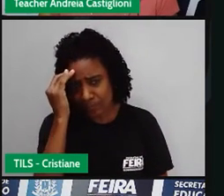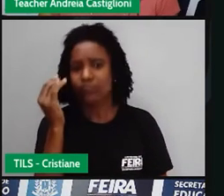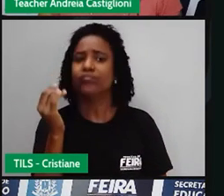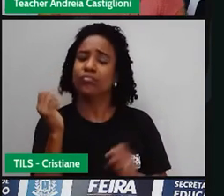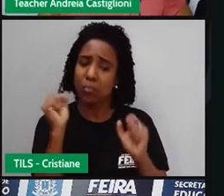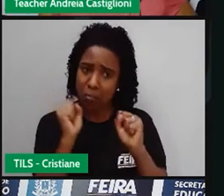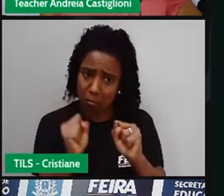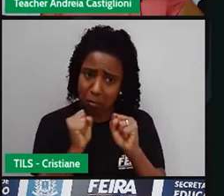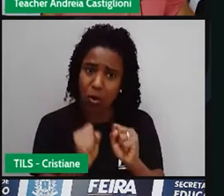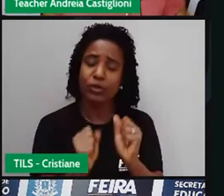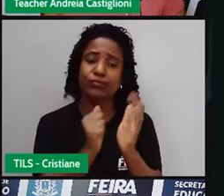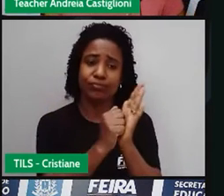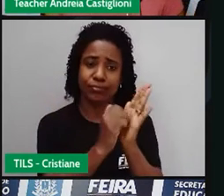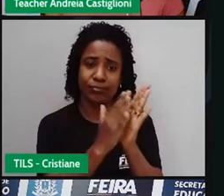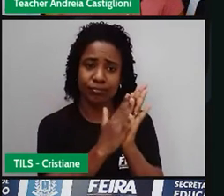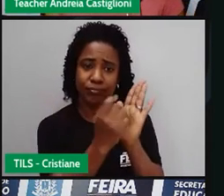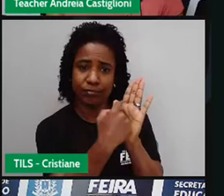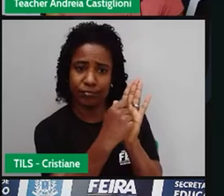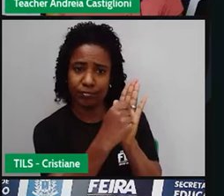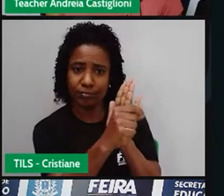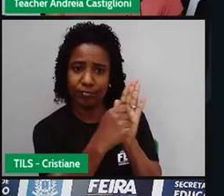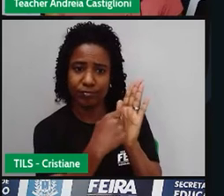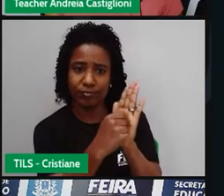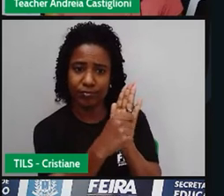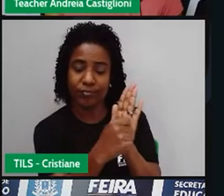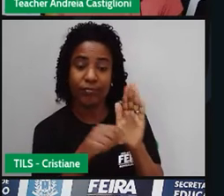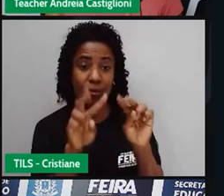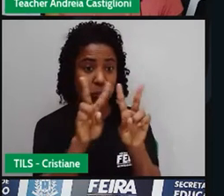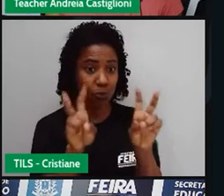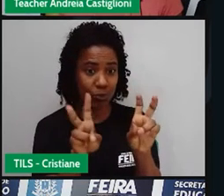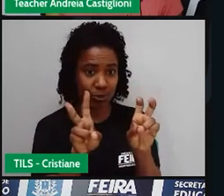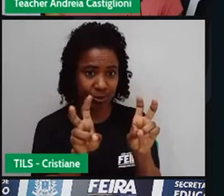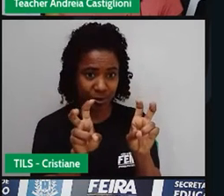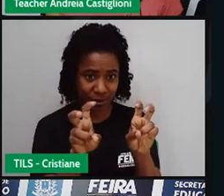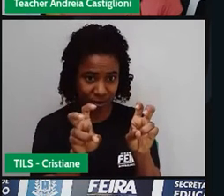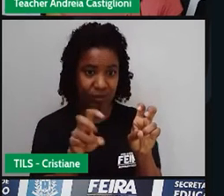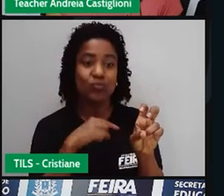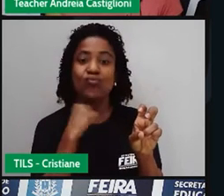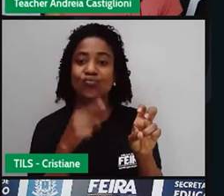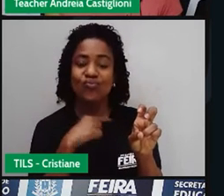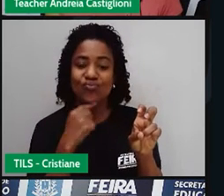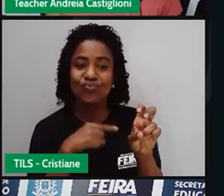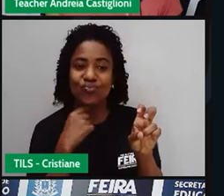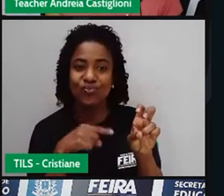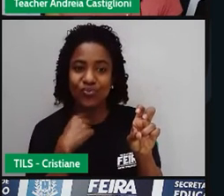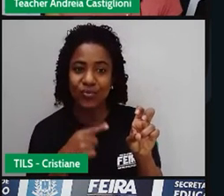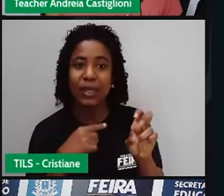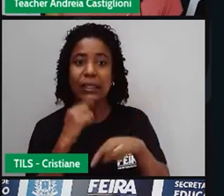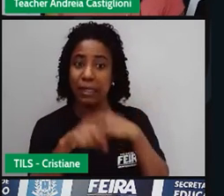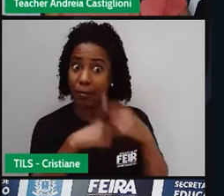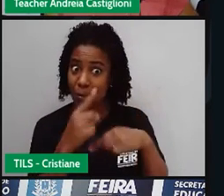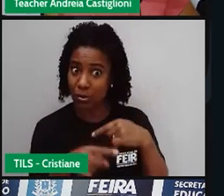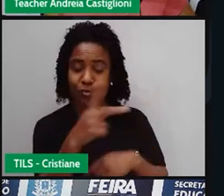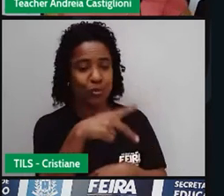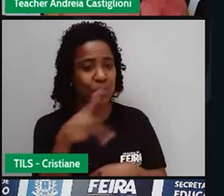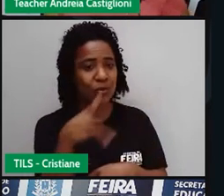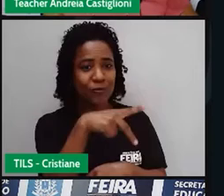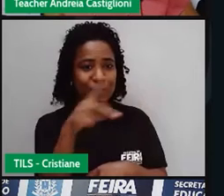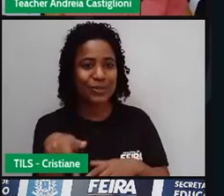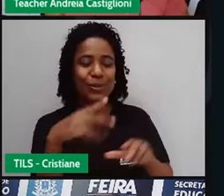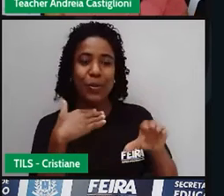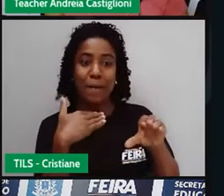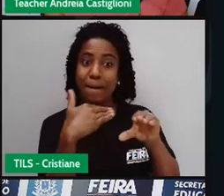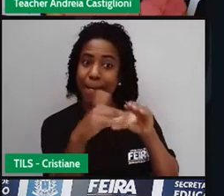processo de aprender coloque no cantinho do caderno com título e na primeira oportunidade que você